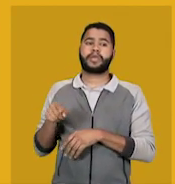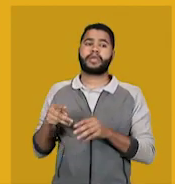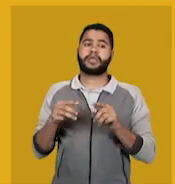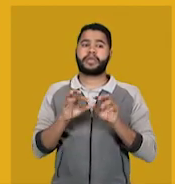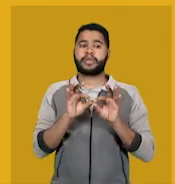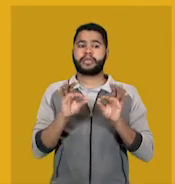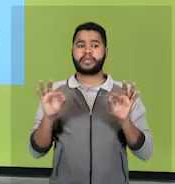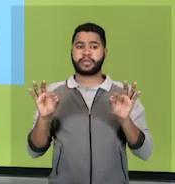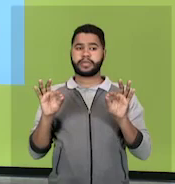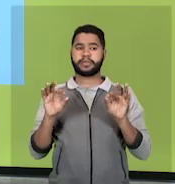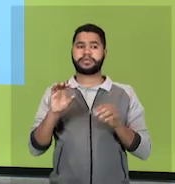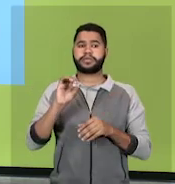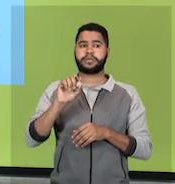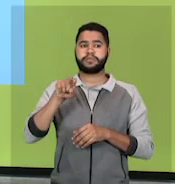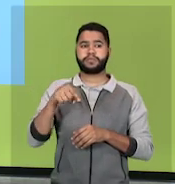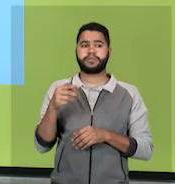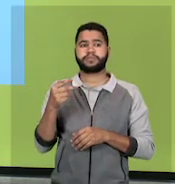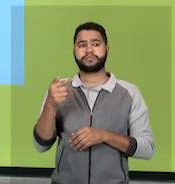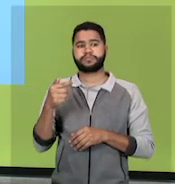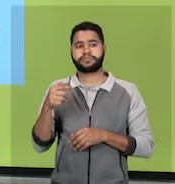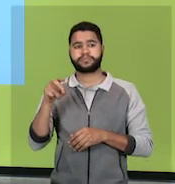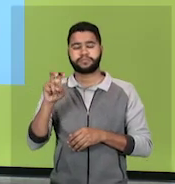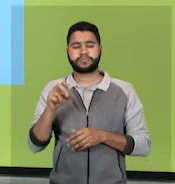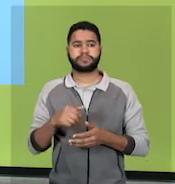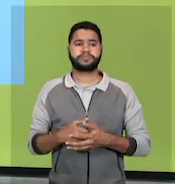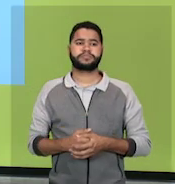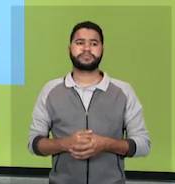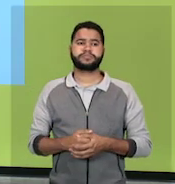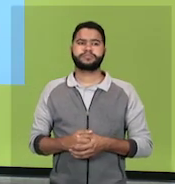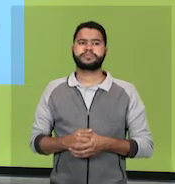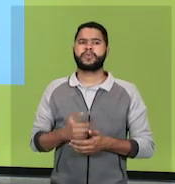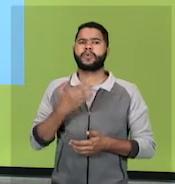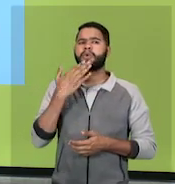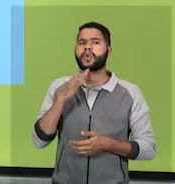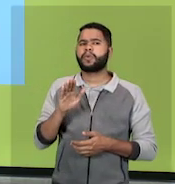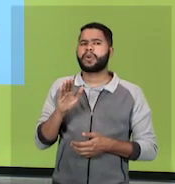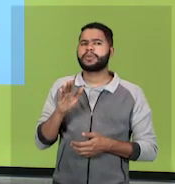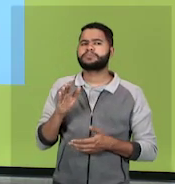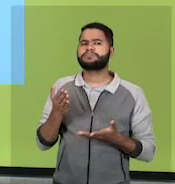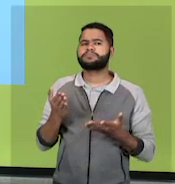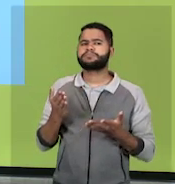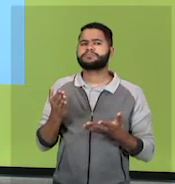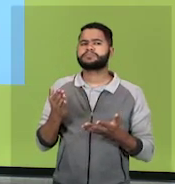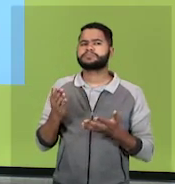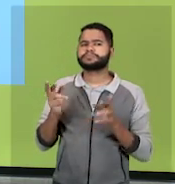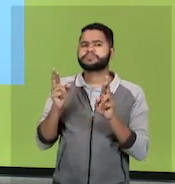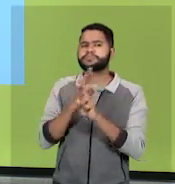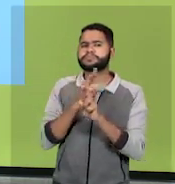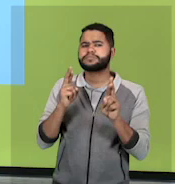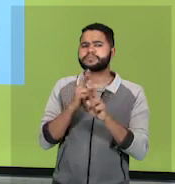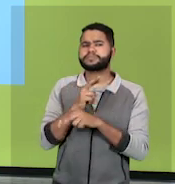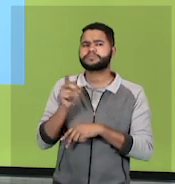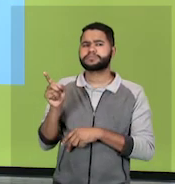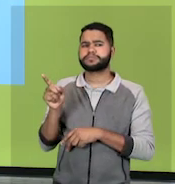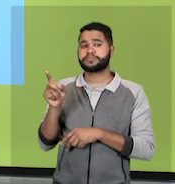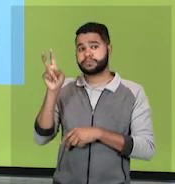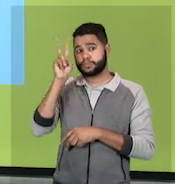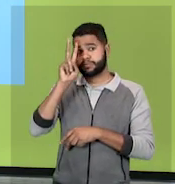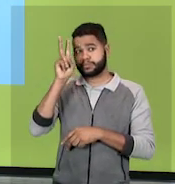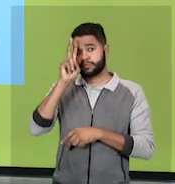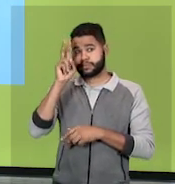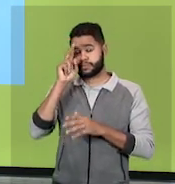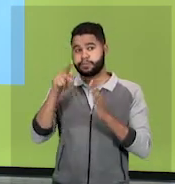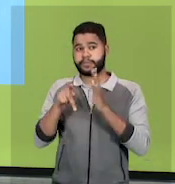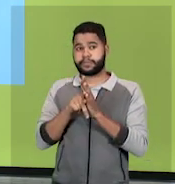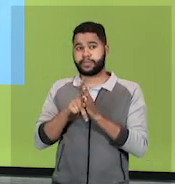segundo, 1,08 e 4. Então, qual a relação que eu tenho entre este lado do triângulo? Lembrando que são triângulos retângulos,